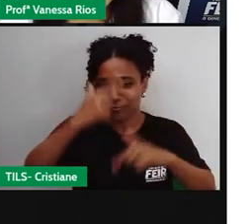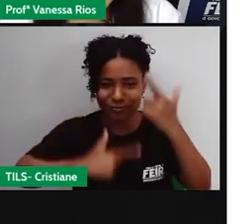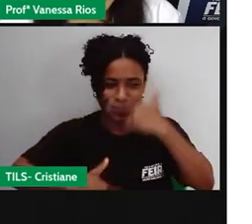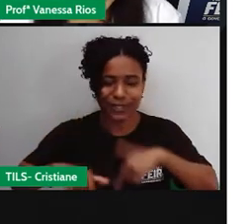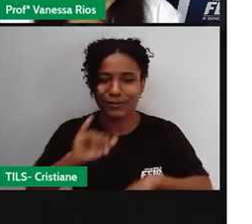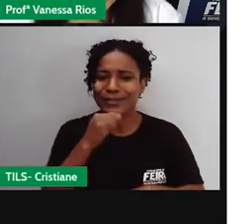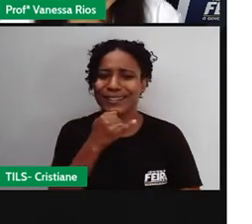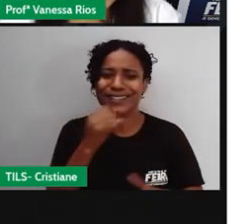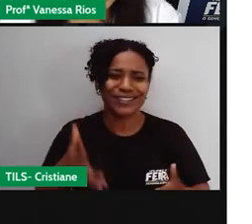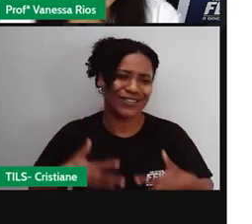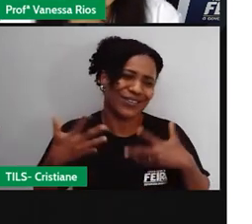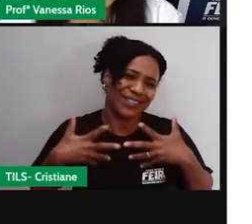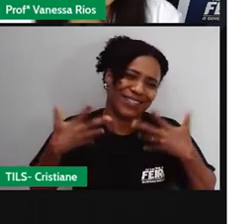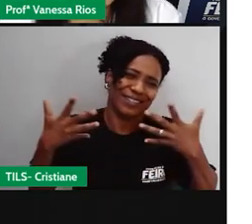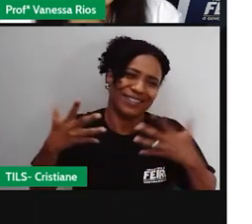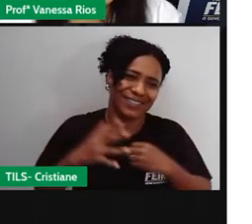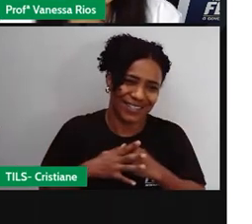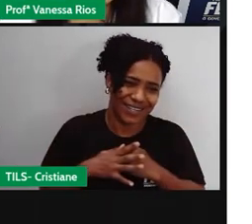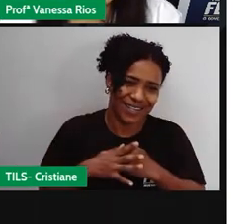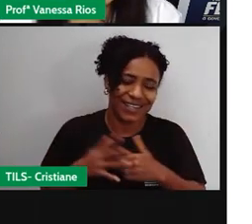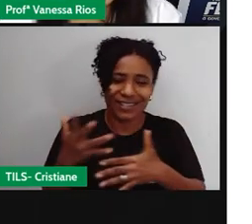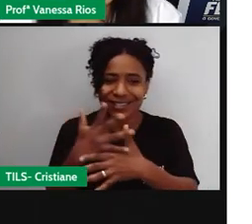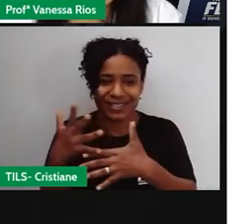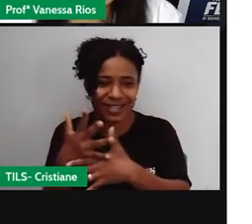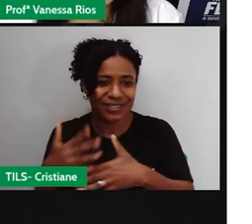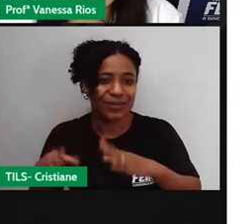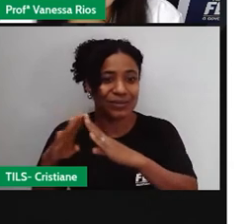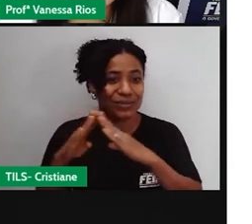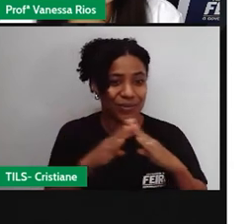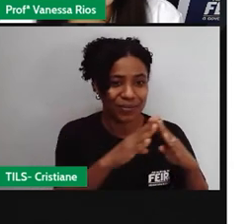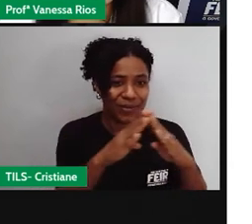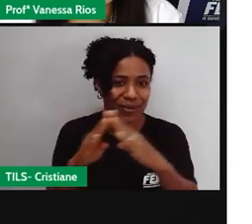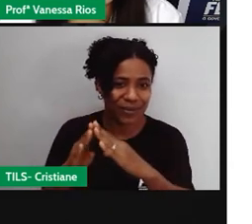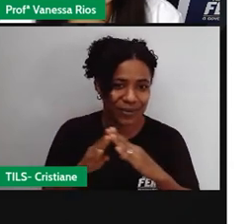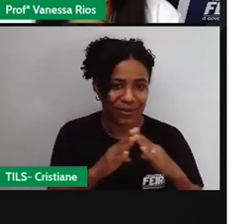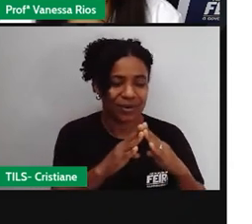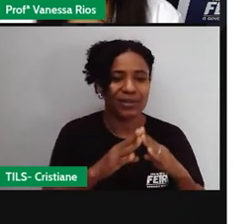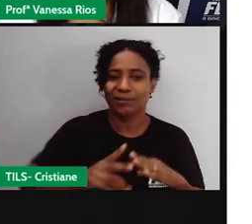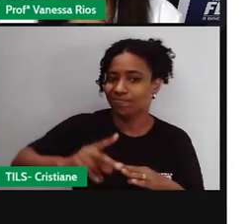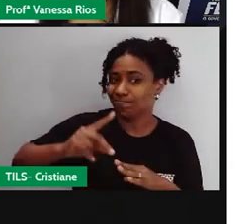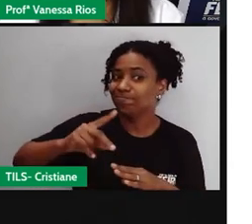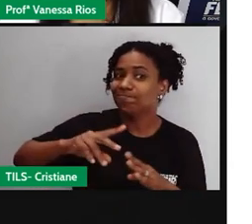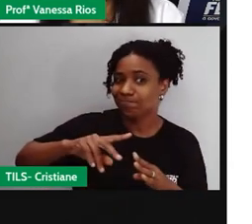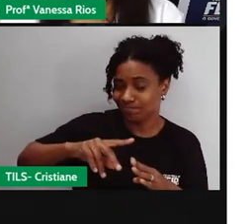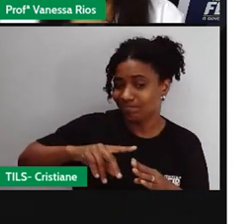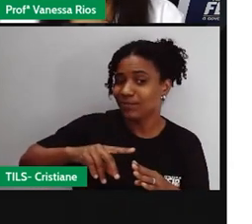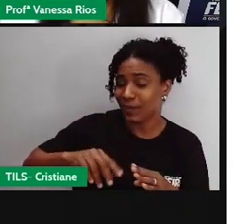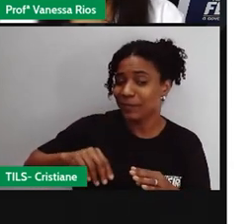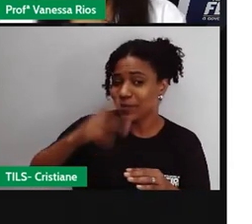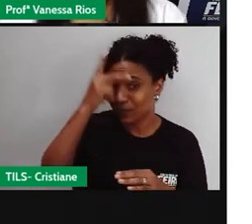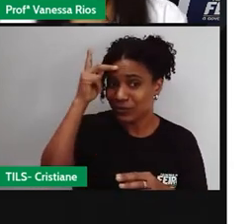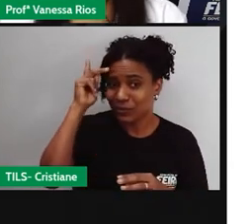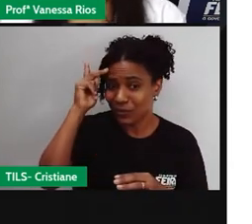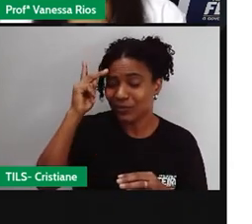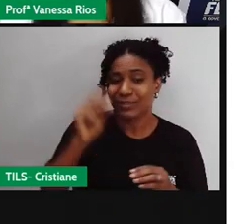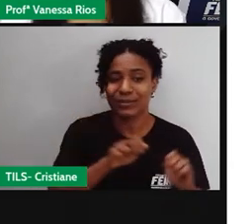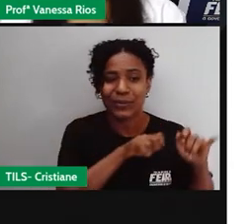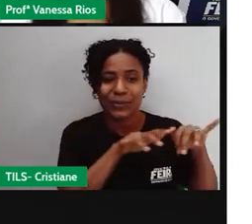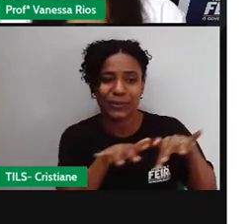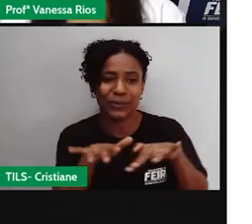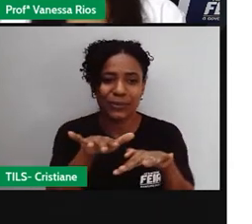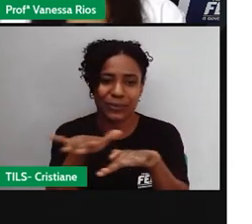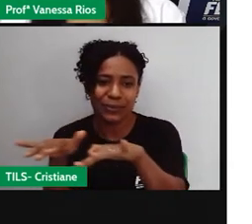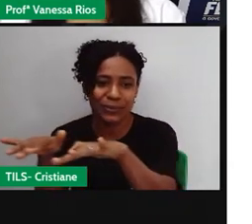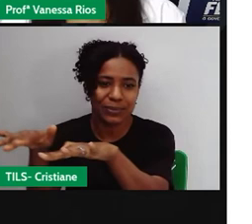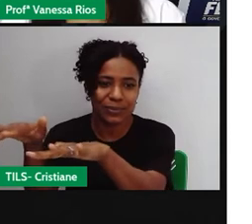Na cidade onde eu moro, muitos anos antes, saíram daqui muitos bandeirantes. O município onde